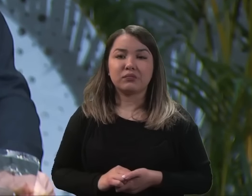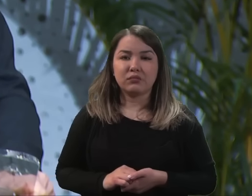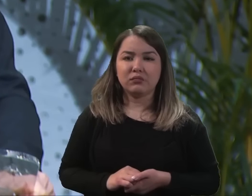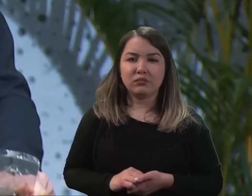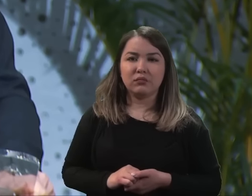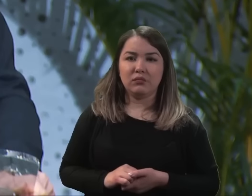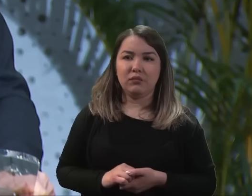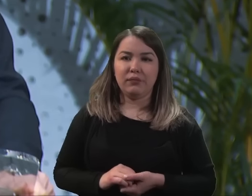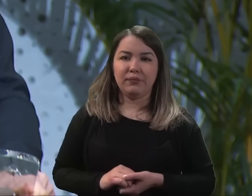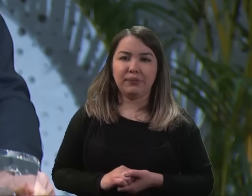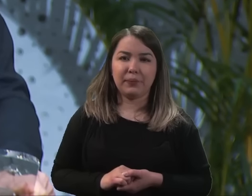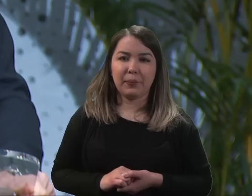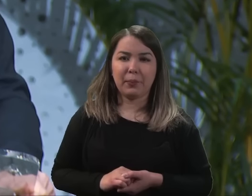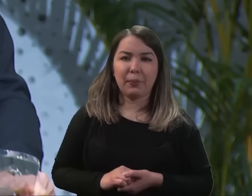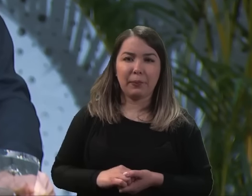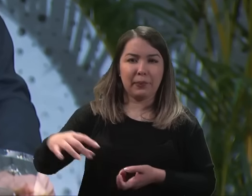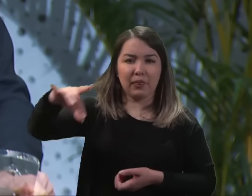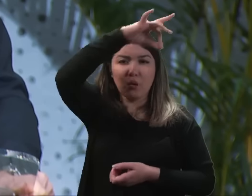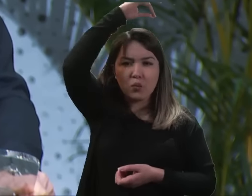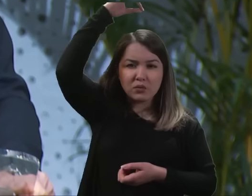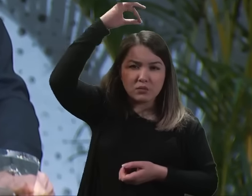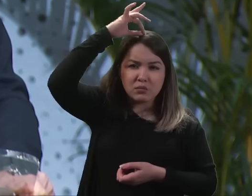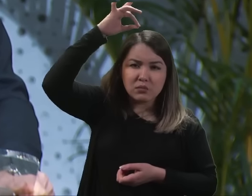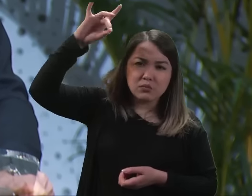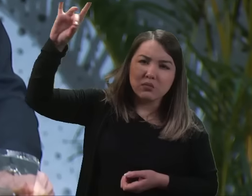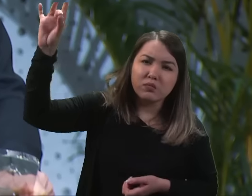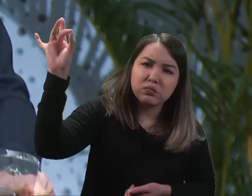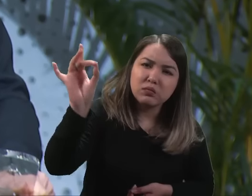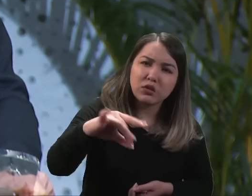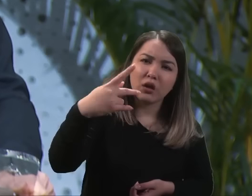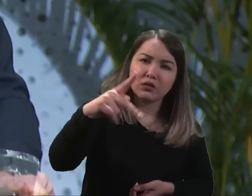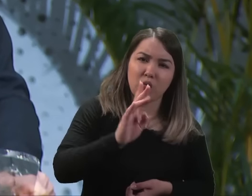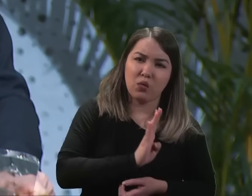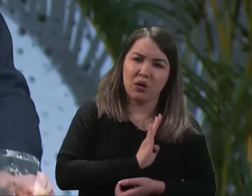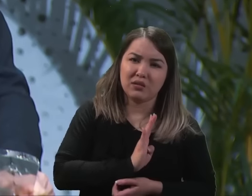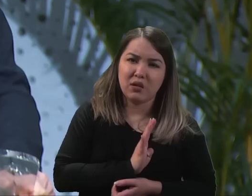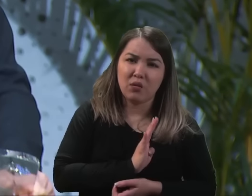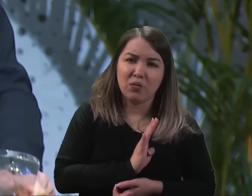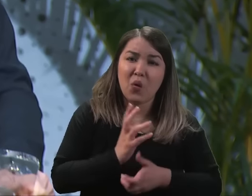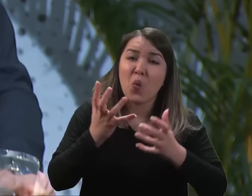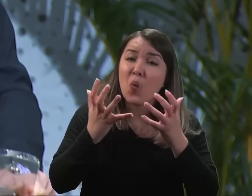que o Espírito Santo toque hoje no teu coração e que nenhum dos que aqui estão